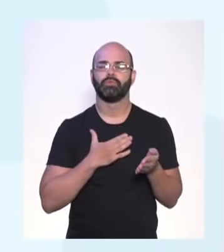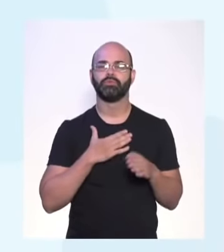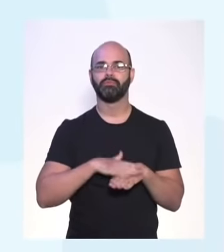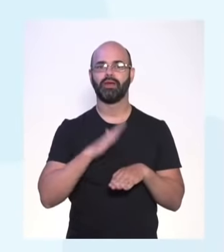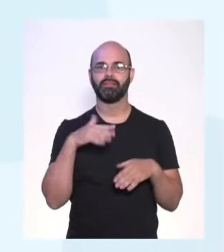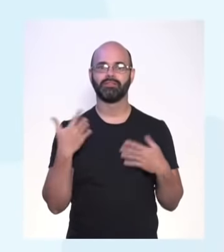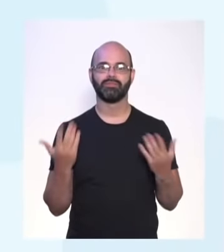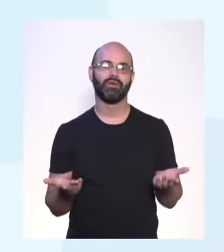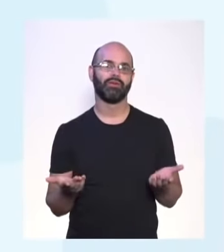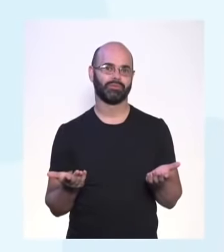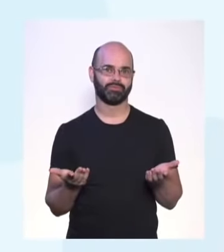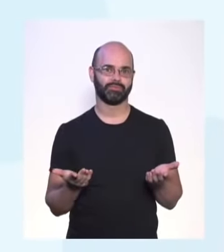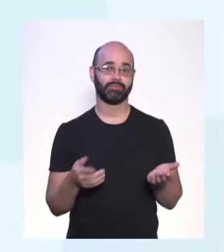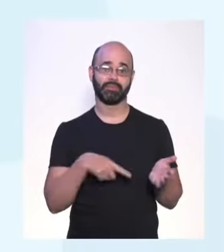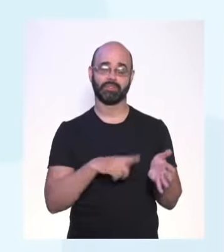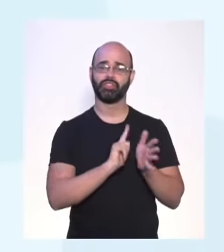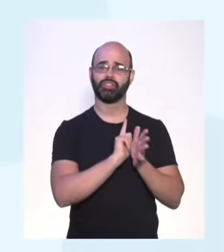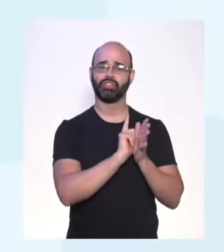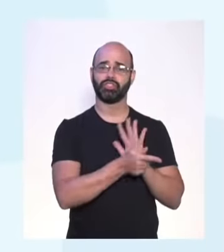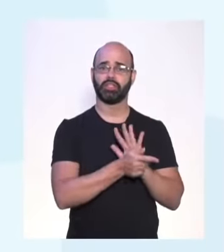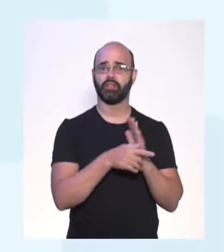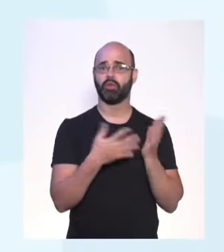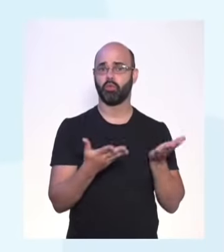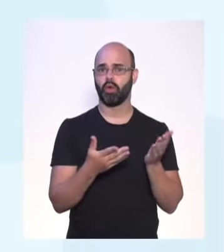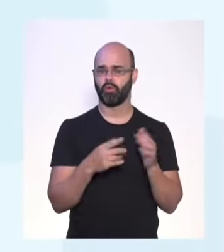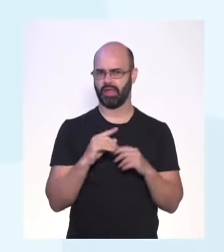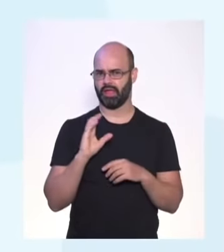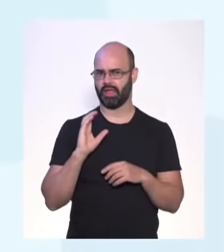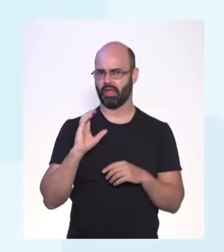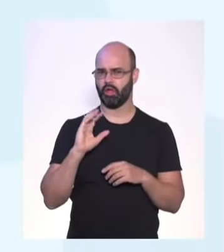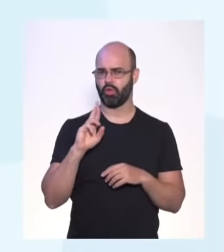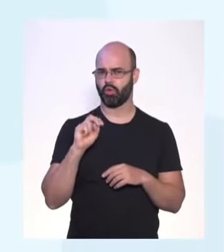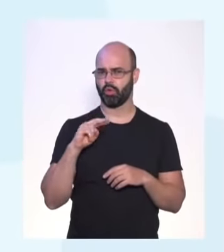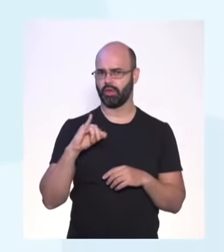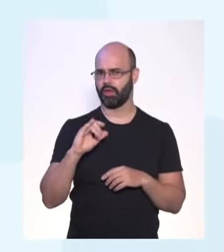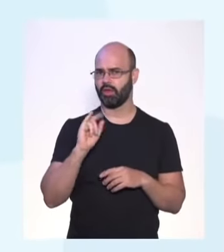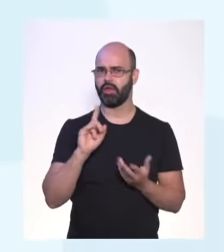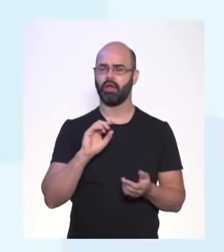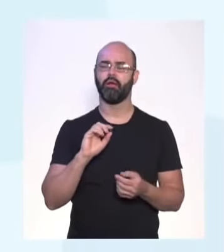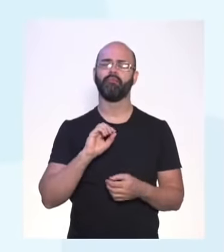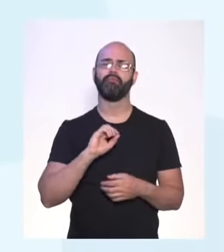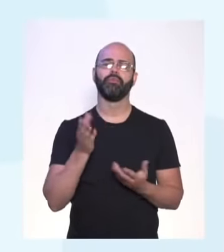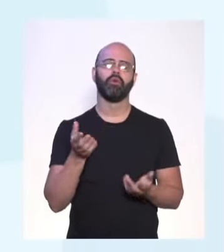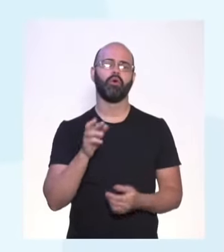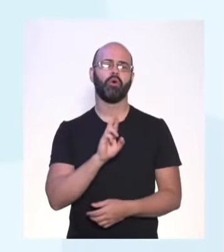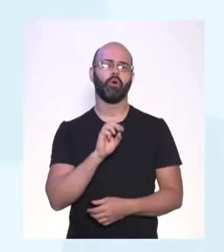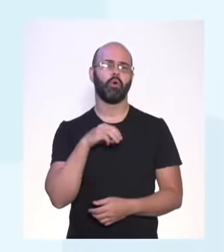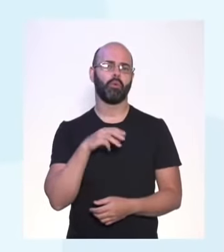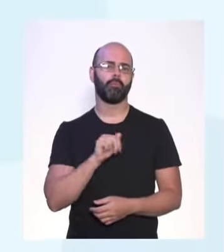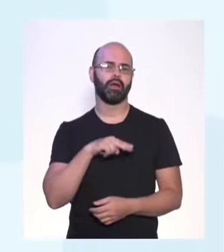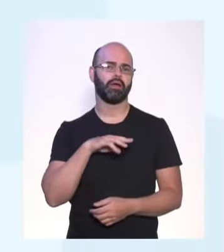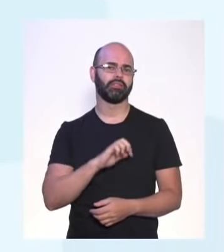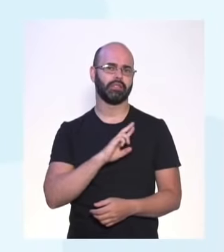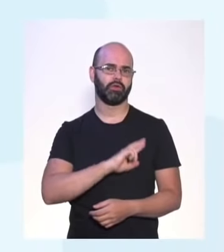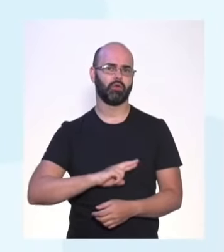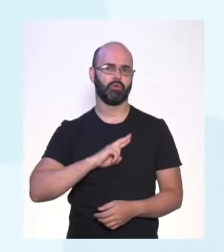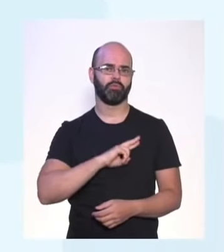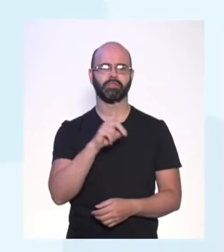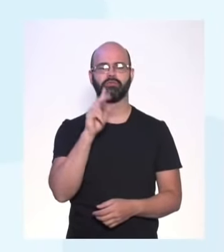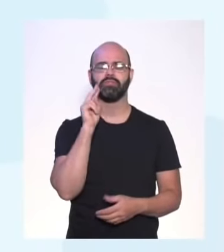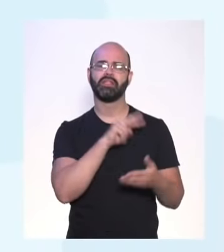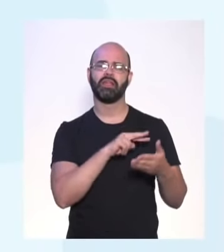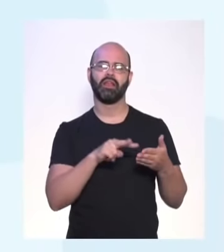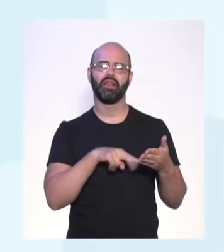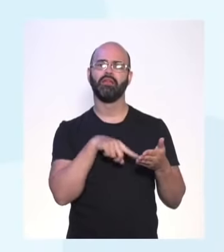Você sabe qual é o gênero da obra era uma crônica era um romance qualquer o gênero da obra que você